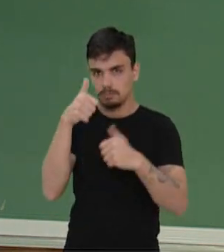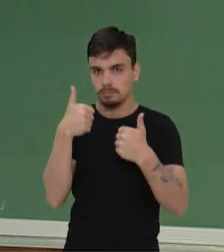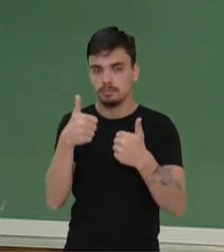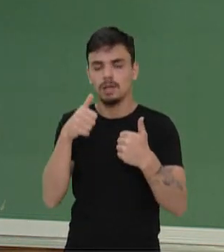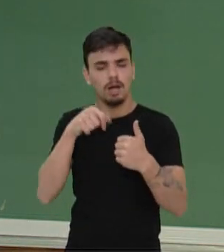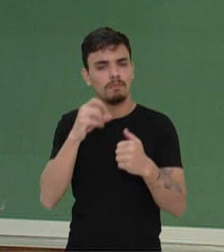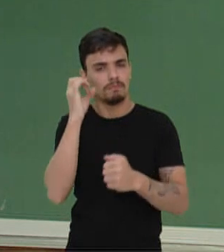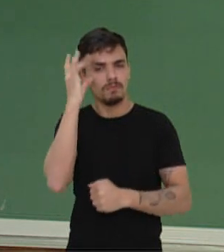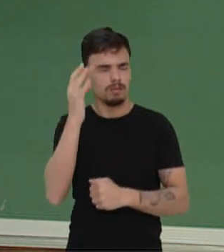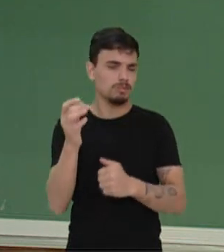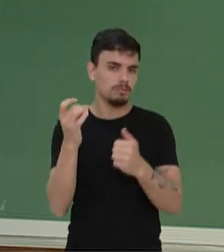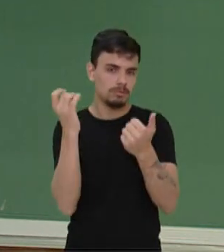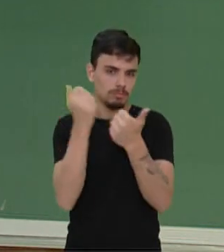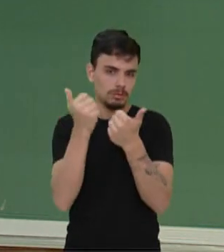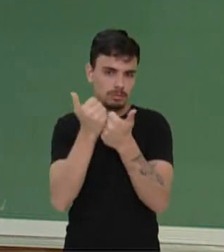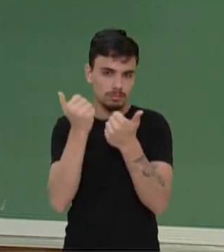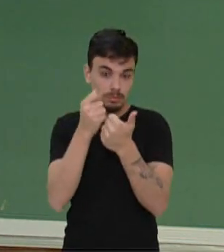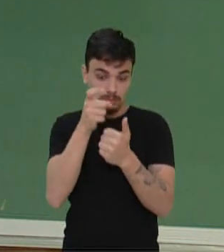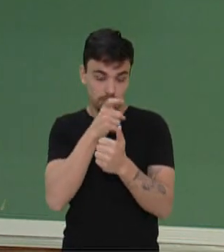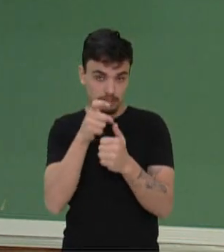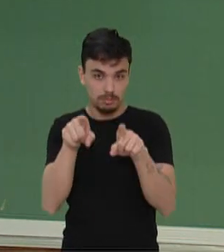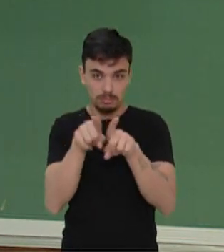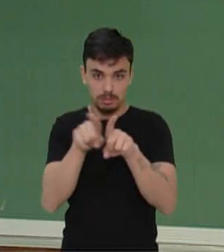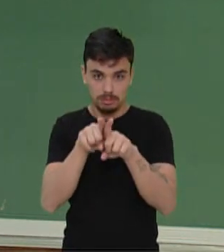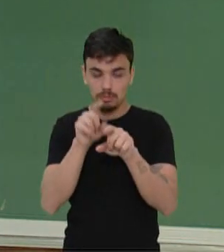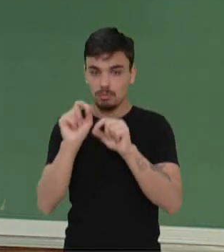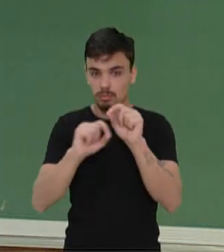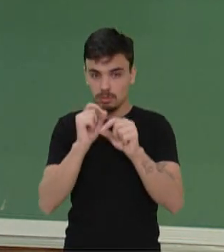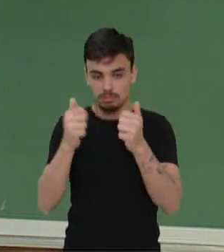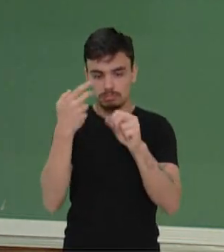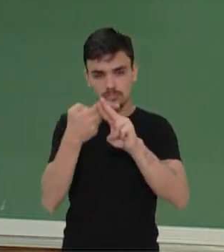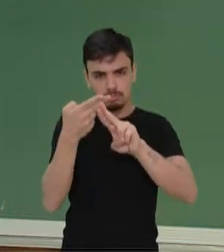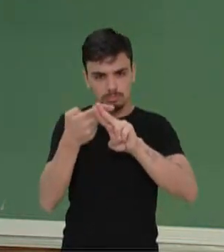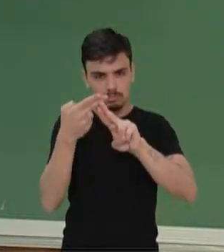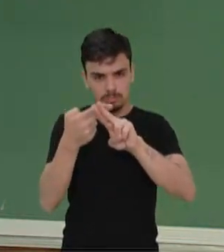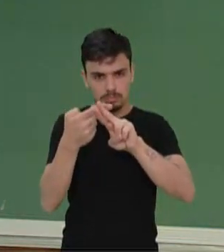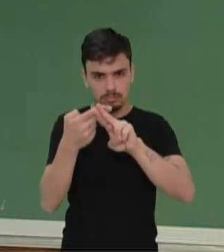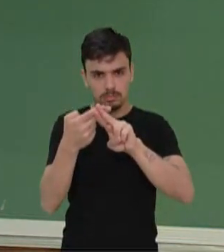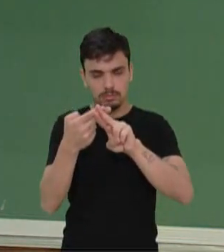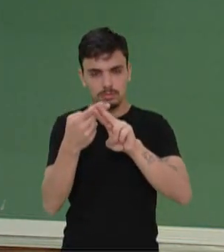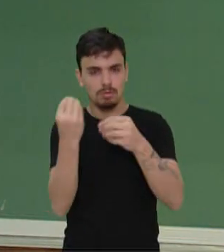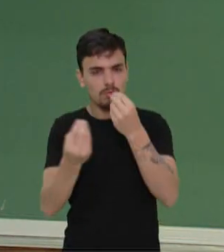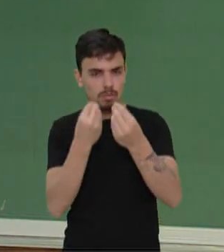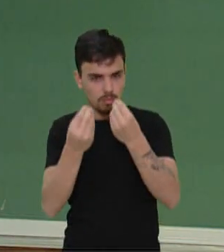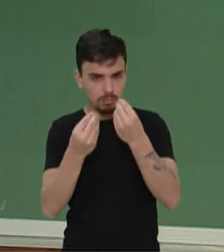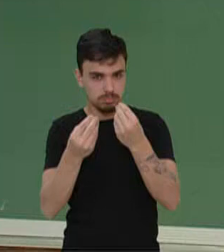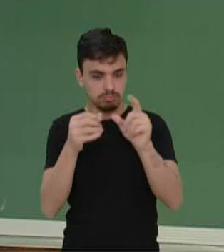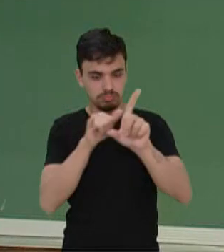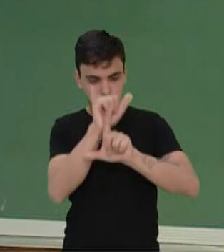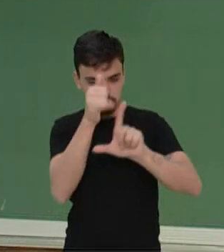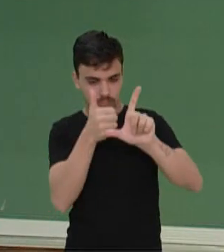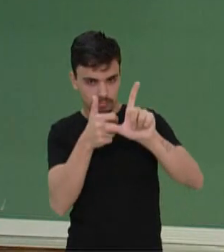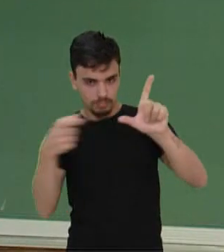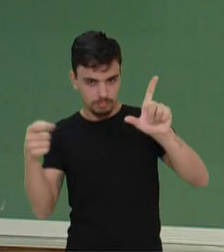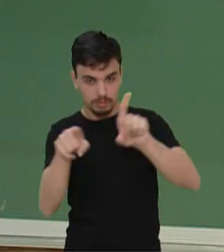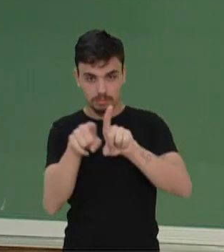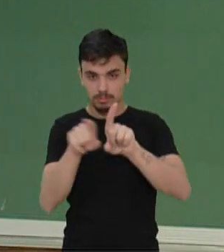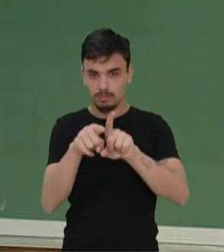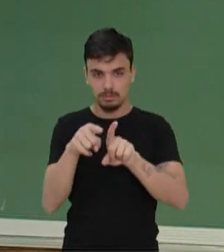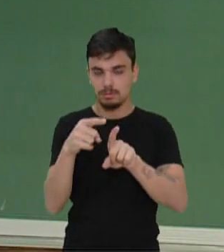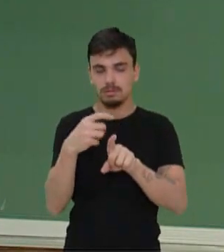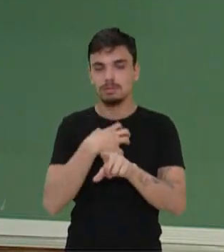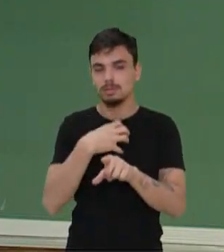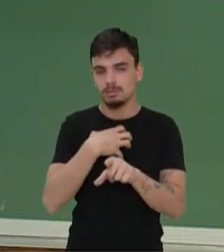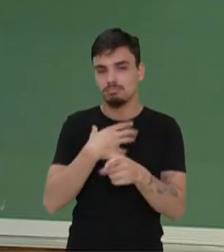muito mais fácil substituir o x por 3, né? Mas aqui eu vou utilizar a formulazinha do y do vértice, né? Para ela não se sentir tão inútil assim,